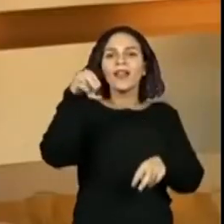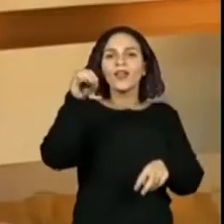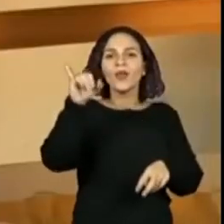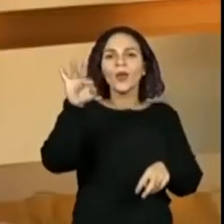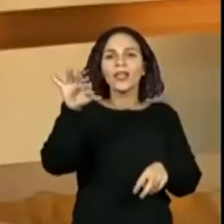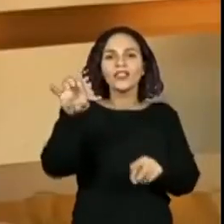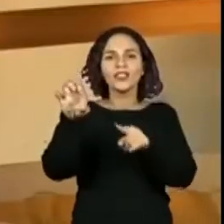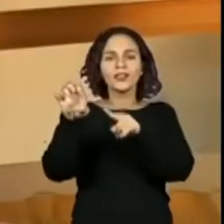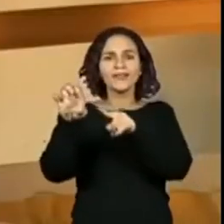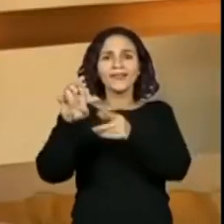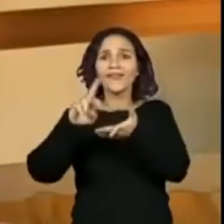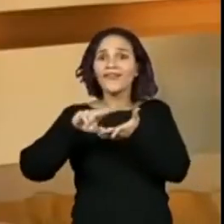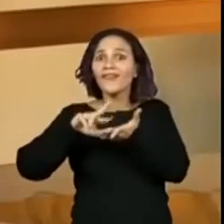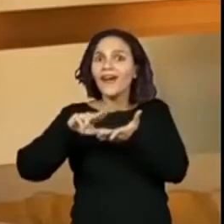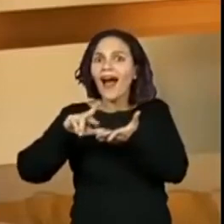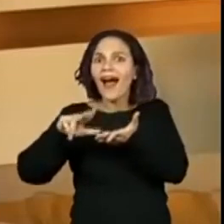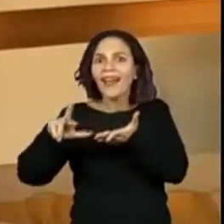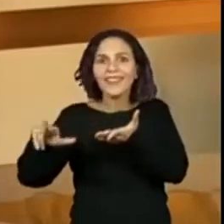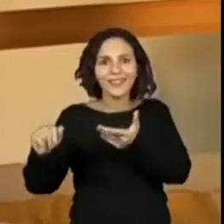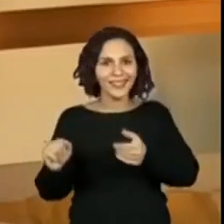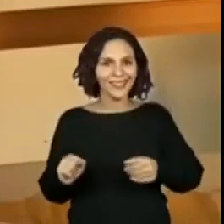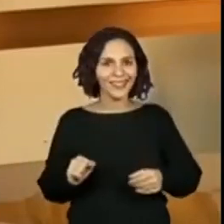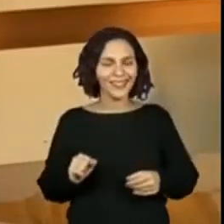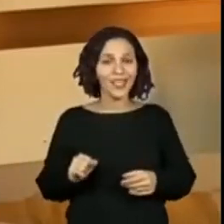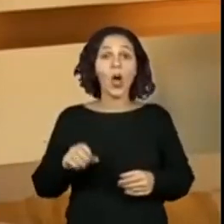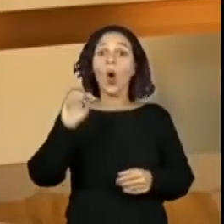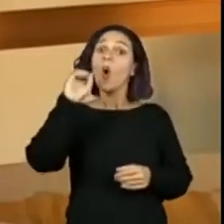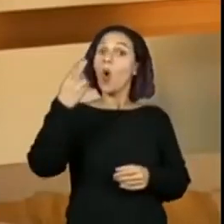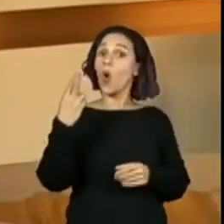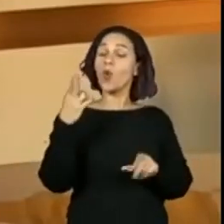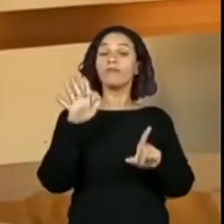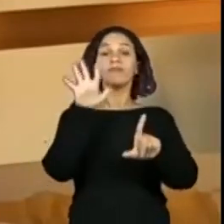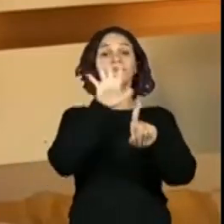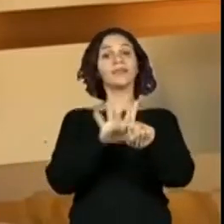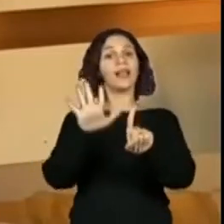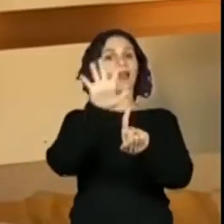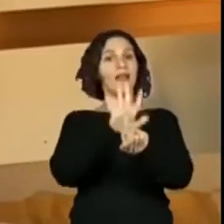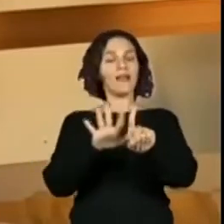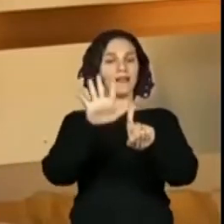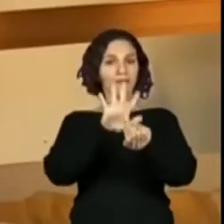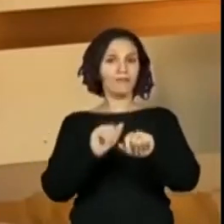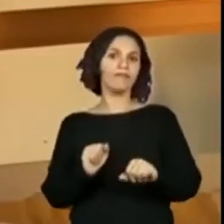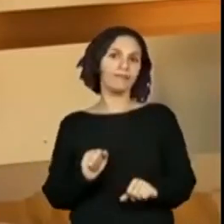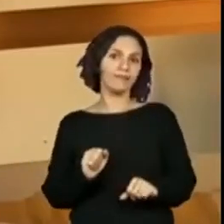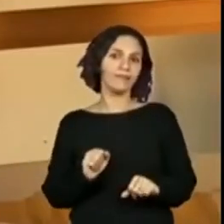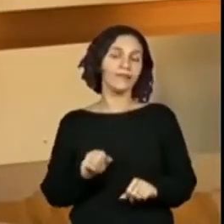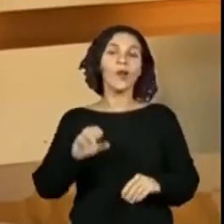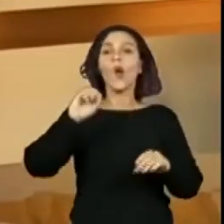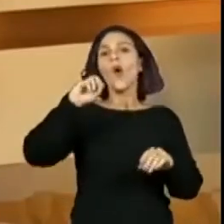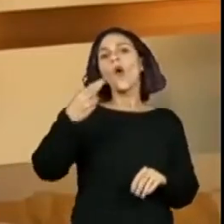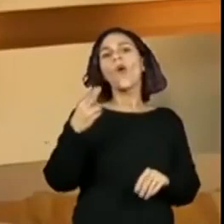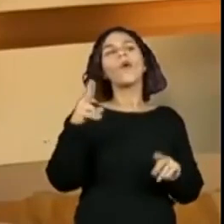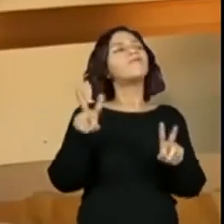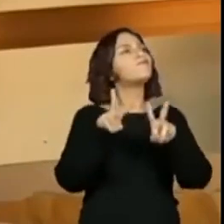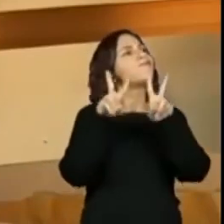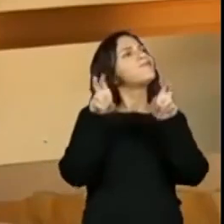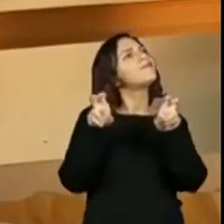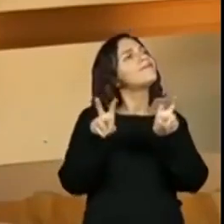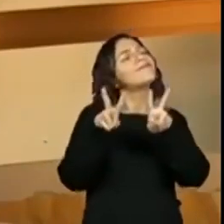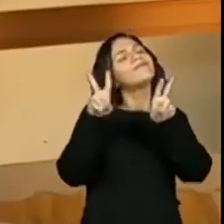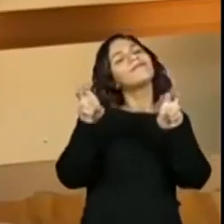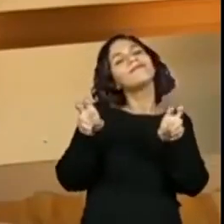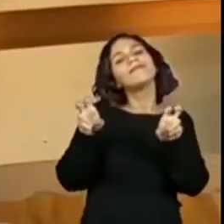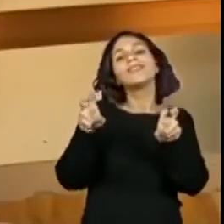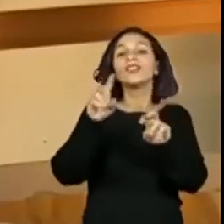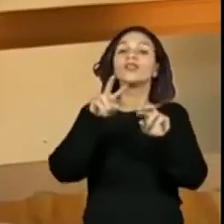seu título, no próprio nome? Ou cenário, ou parte dele, ou falando justamente